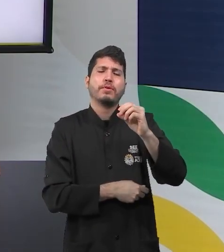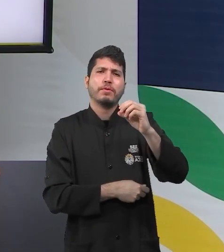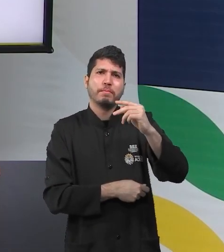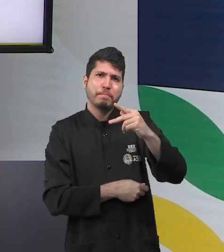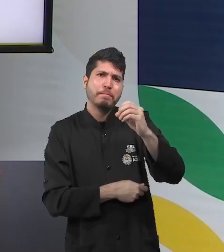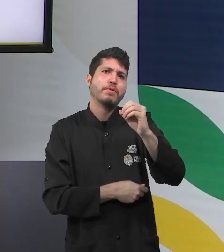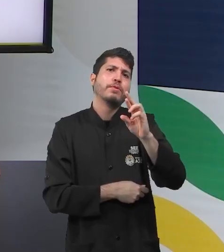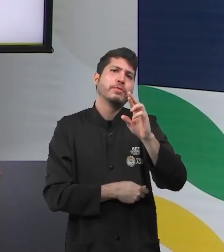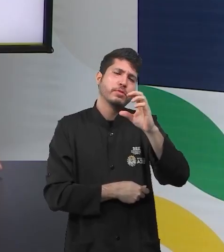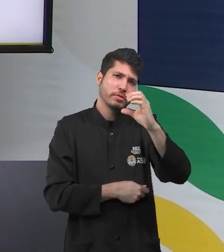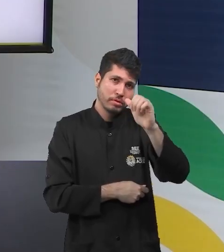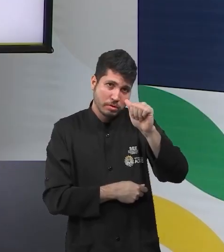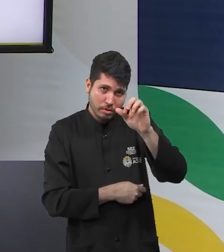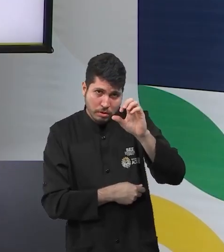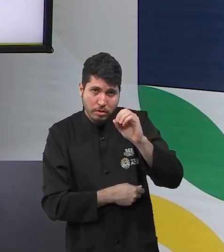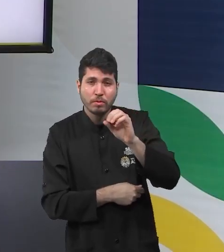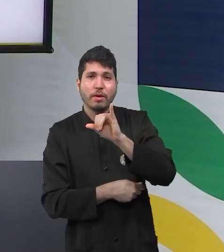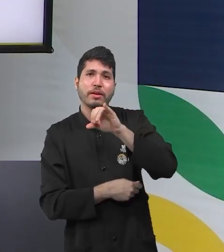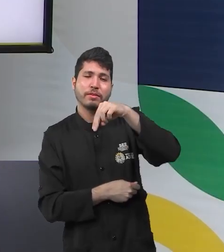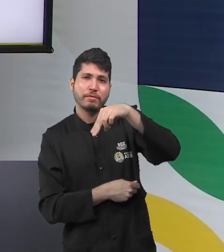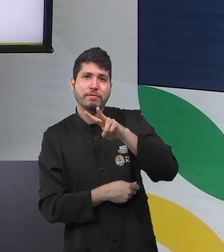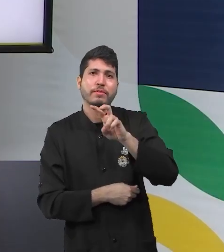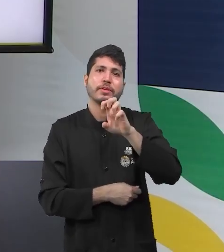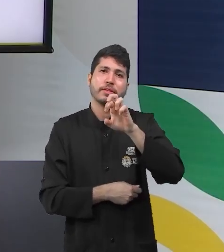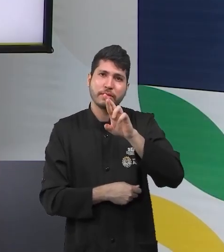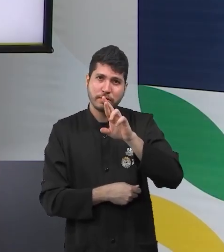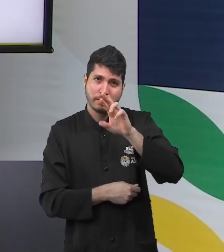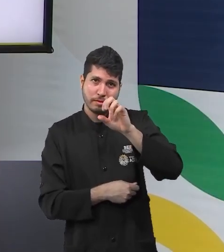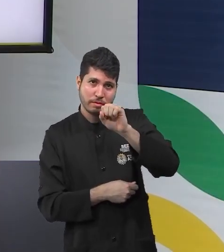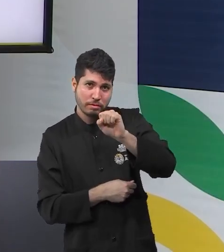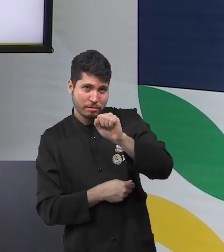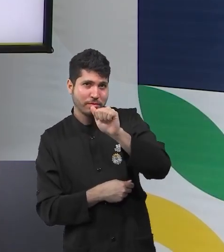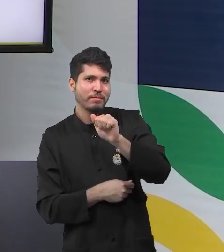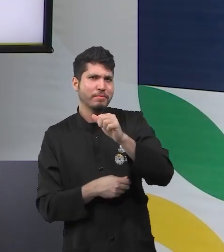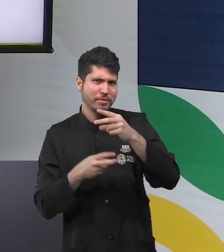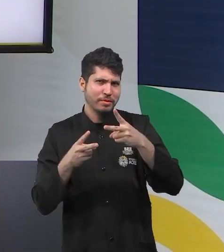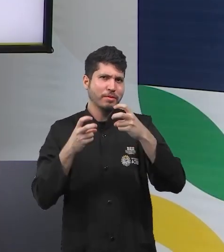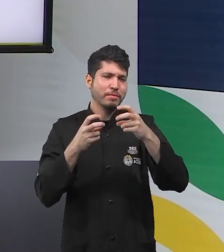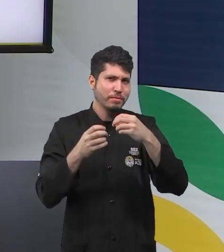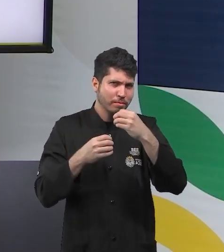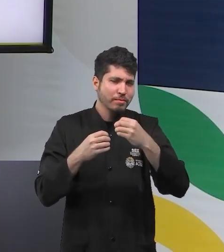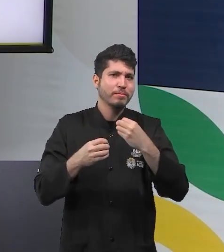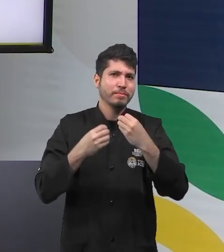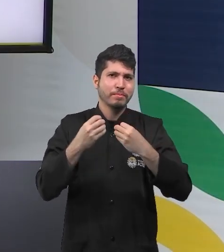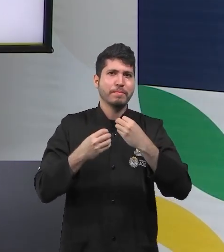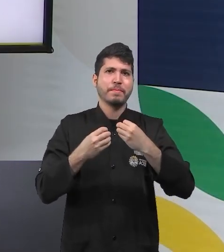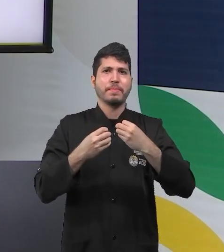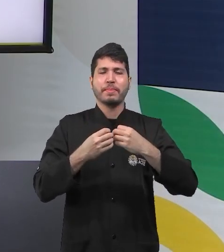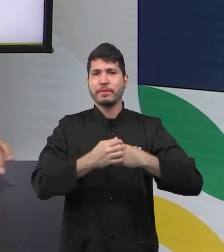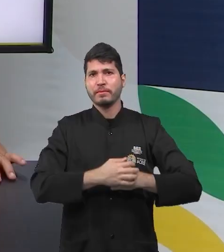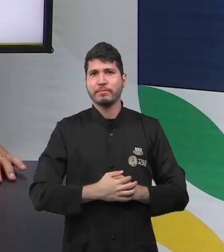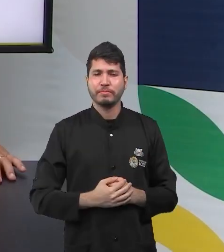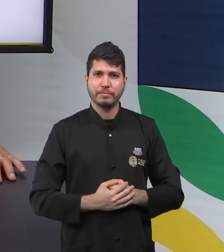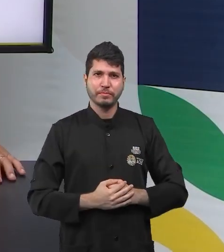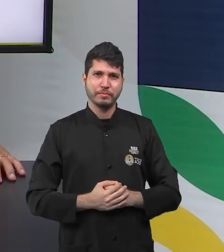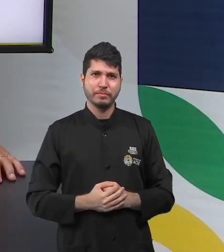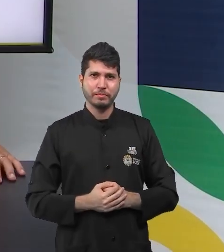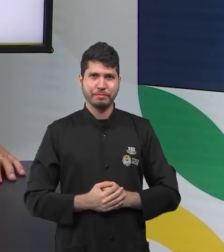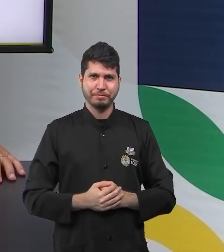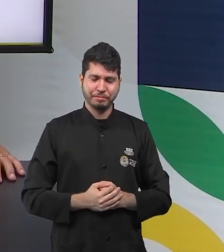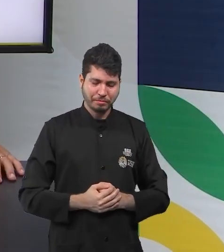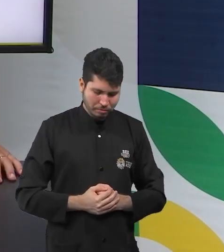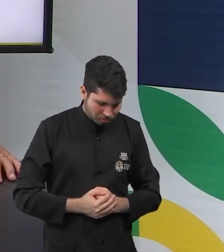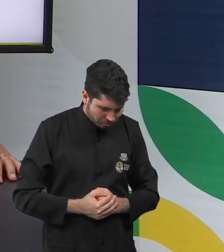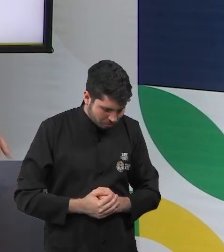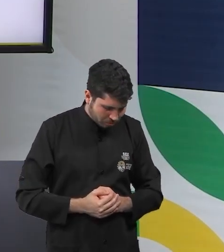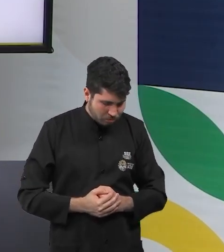ela funciona. Nós multiplicamos frente a frente, não em forma de X cruzado, ou como você aprendeu com seu professor, meio